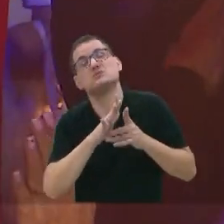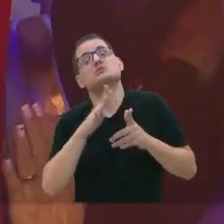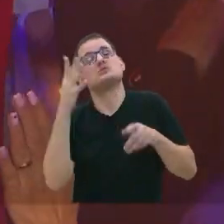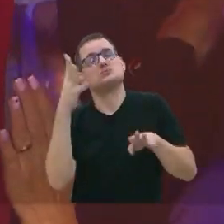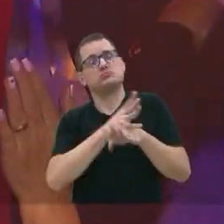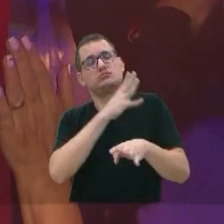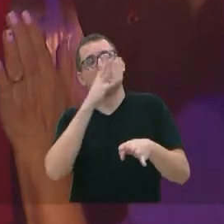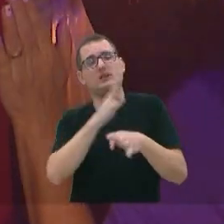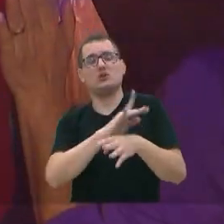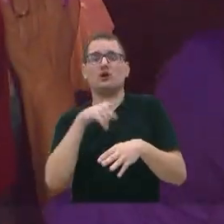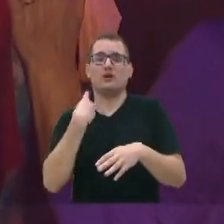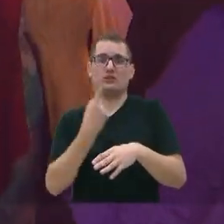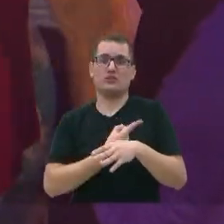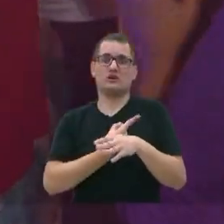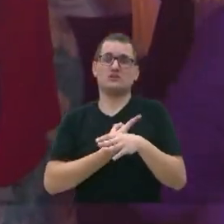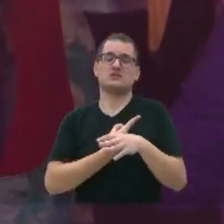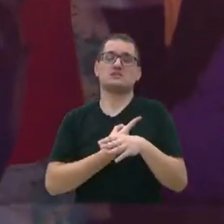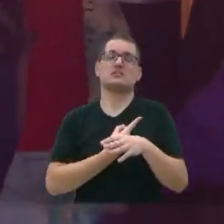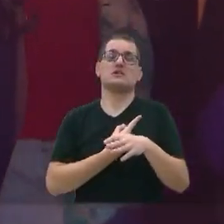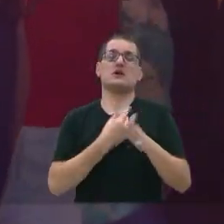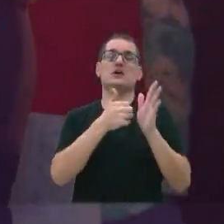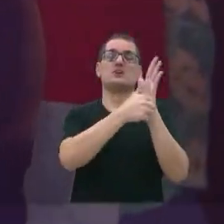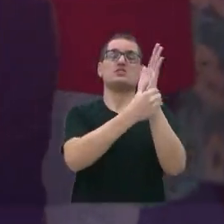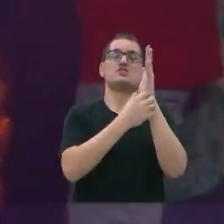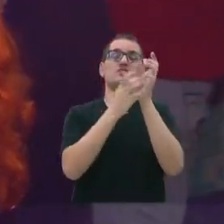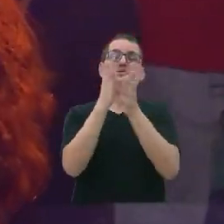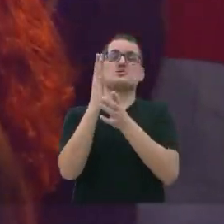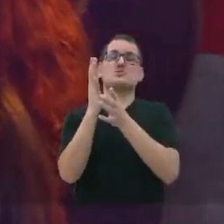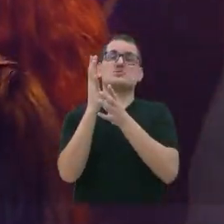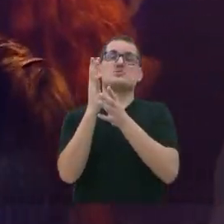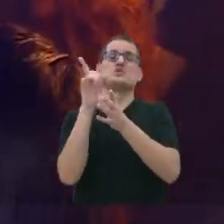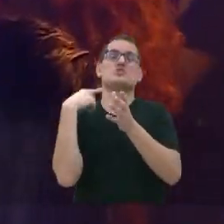Amém. Que deixaram os seus ovários